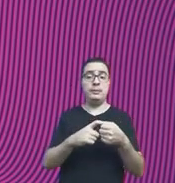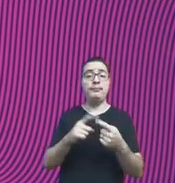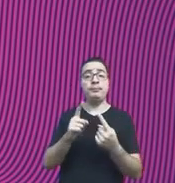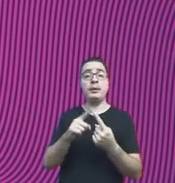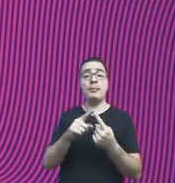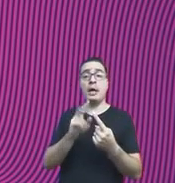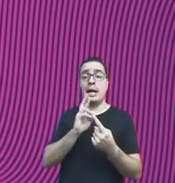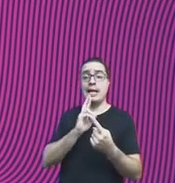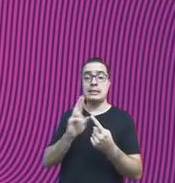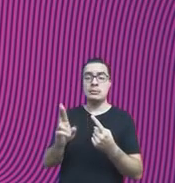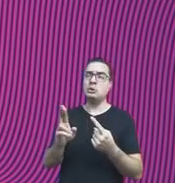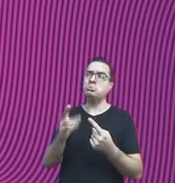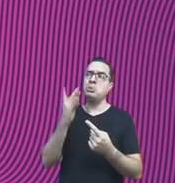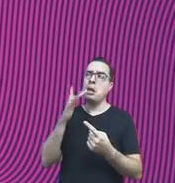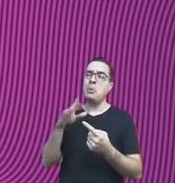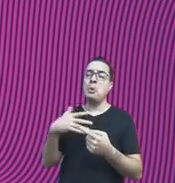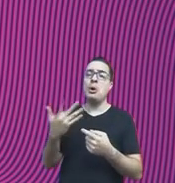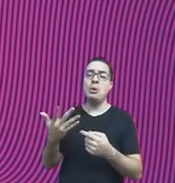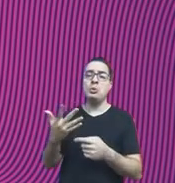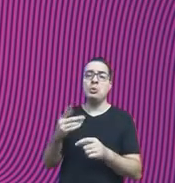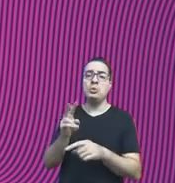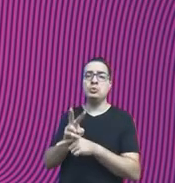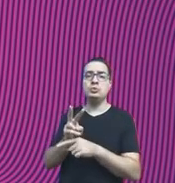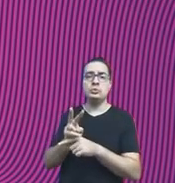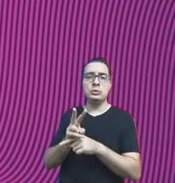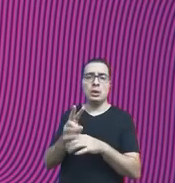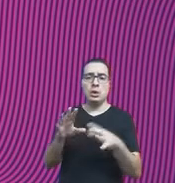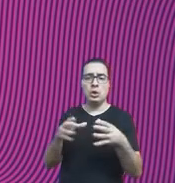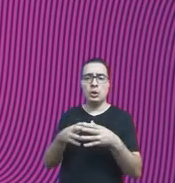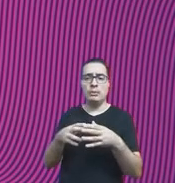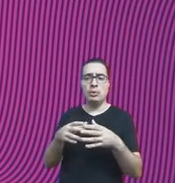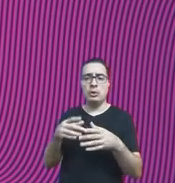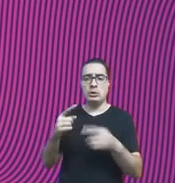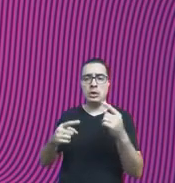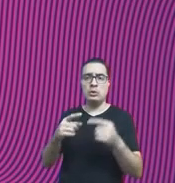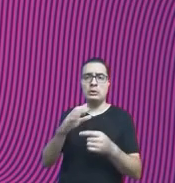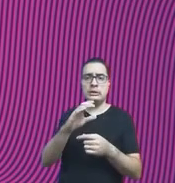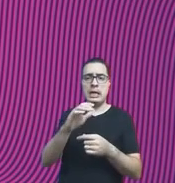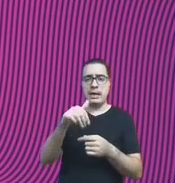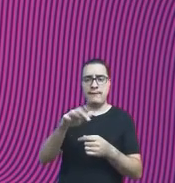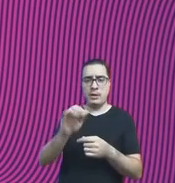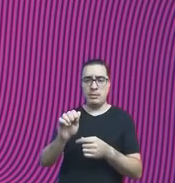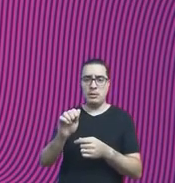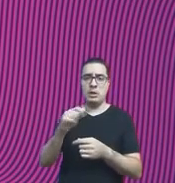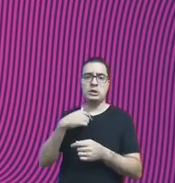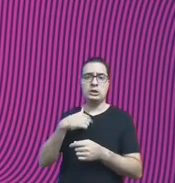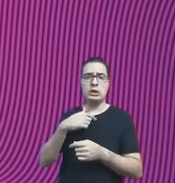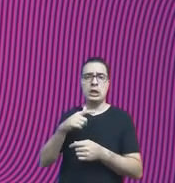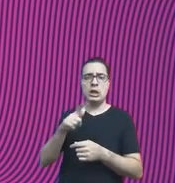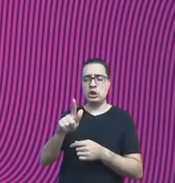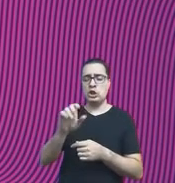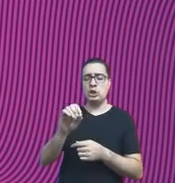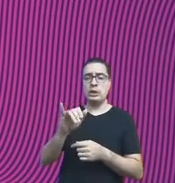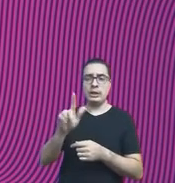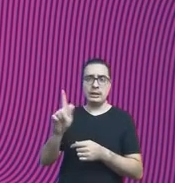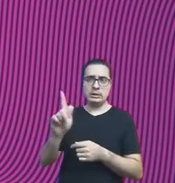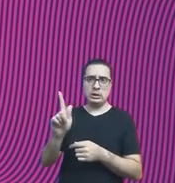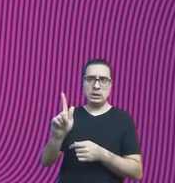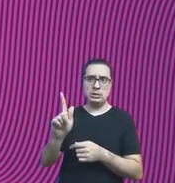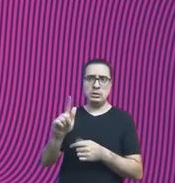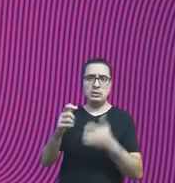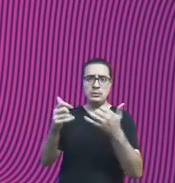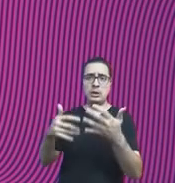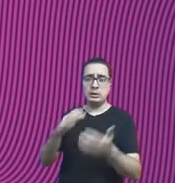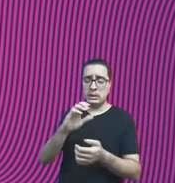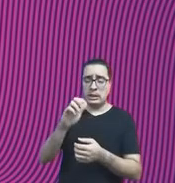consulta que foi feita, um conselho regional fez uma consulta para o CFM, eu acho que é de Goiás, sobre territorialidade, e a resposta do CFM foi aquela